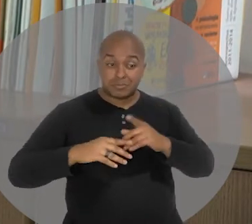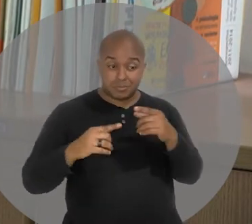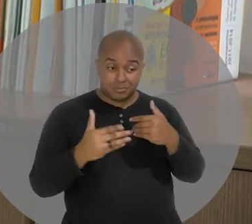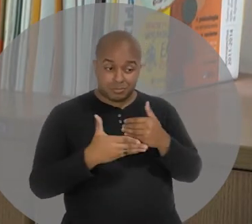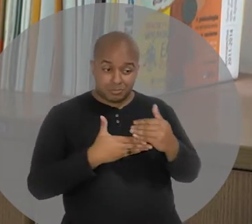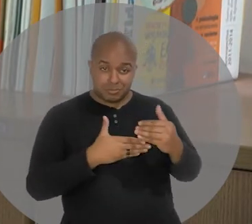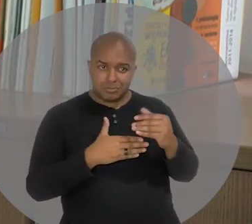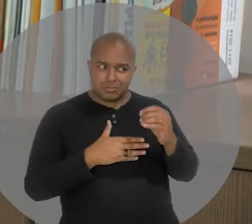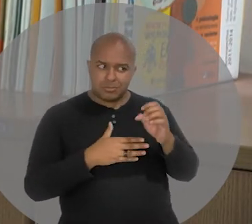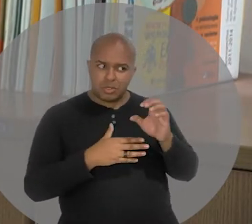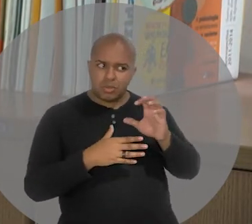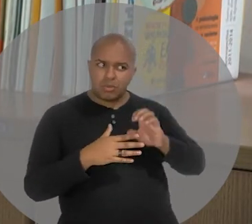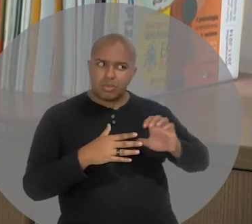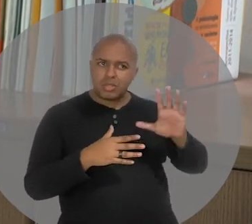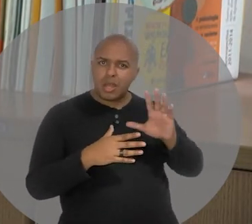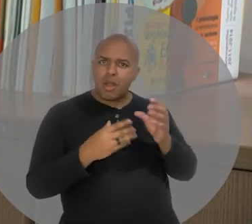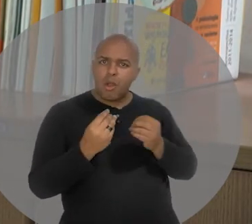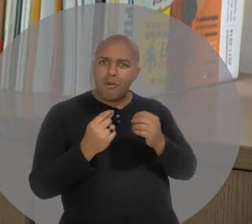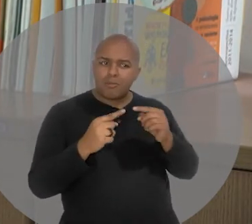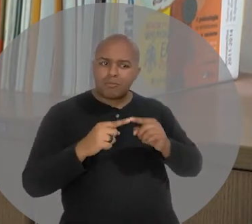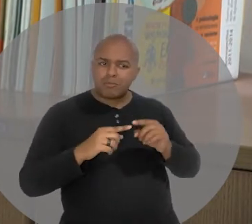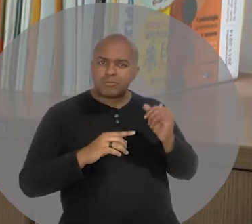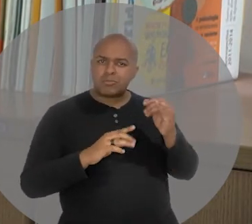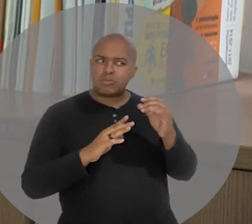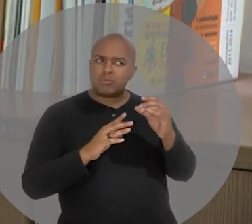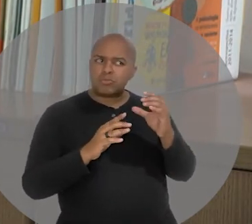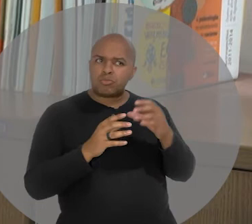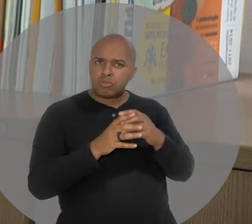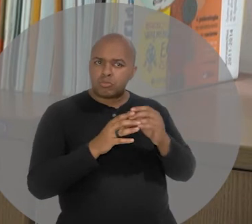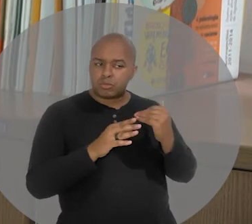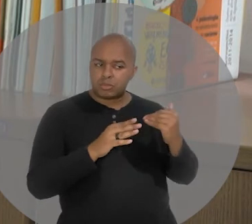Estado, enquanto instituição, né, um nível acima